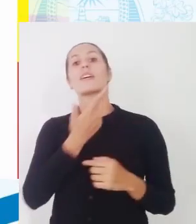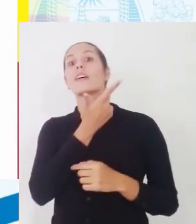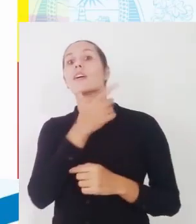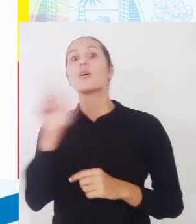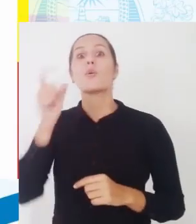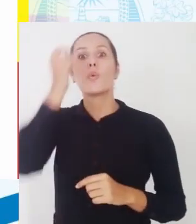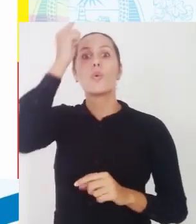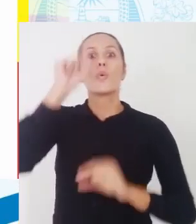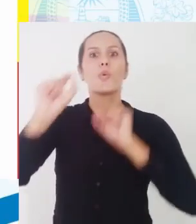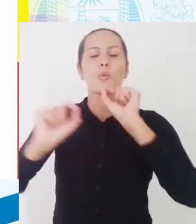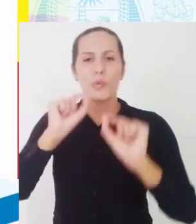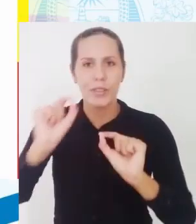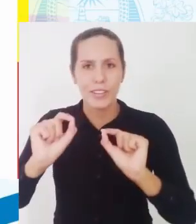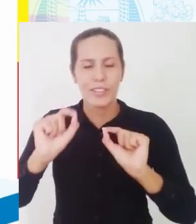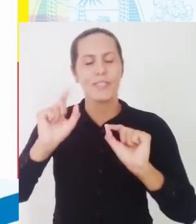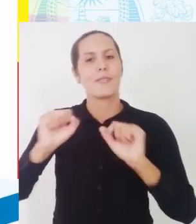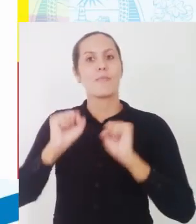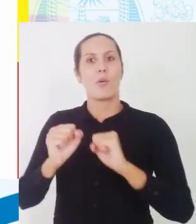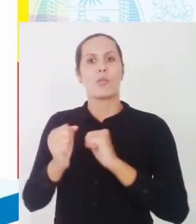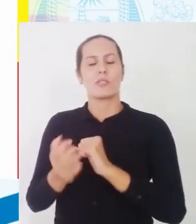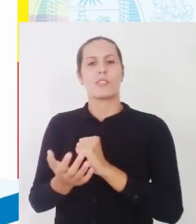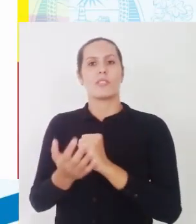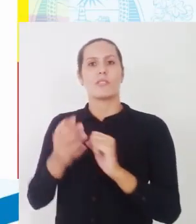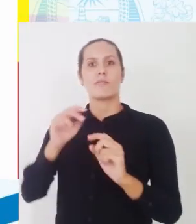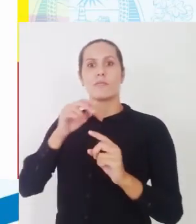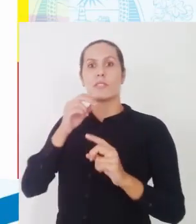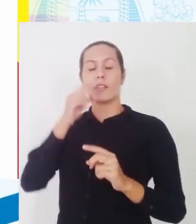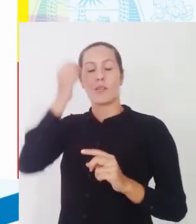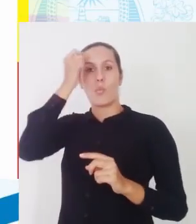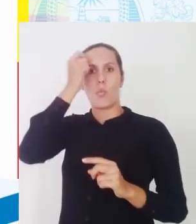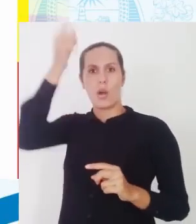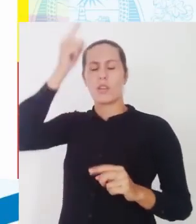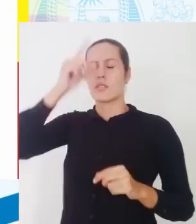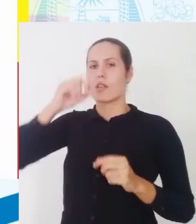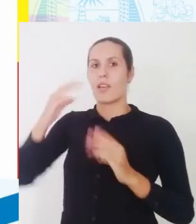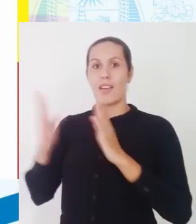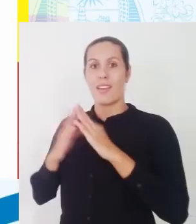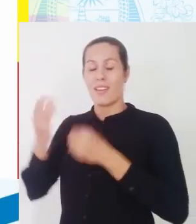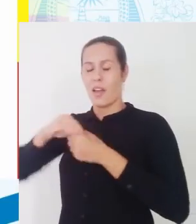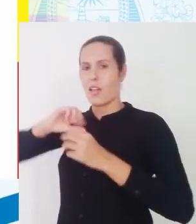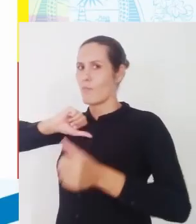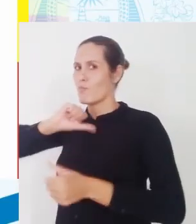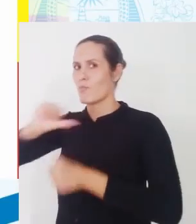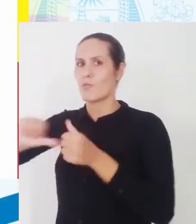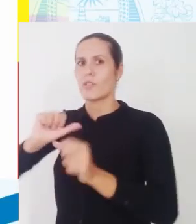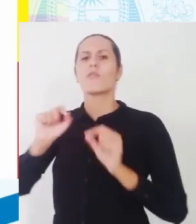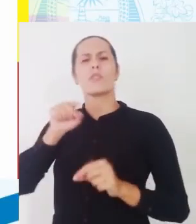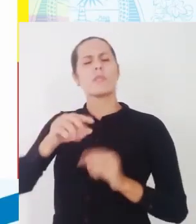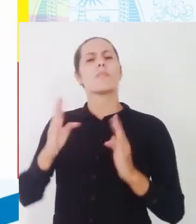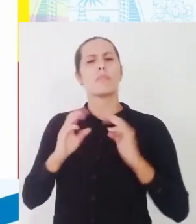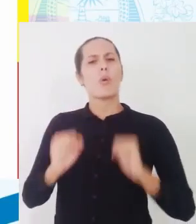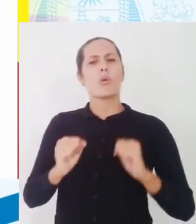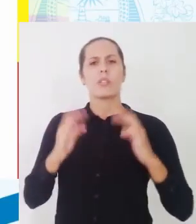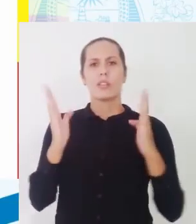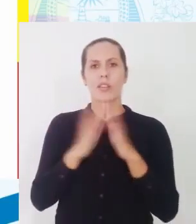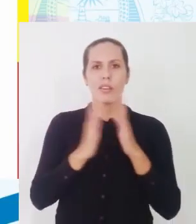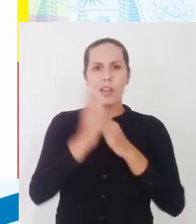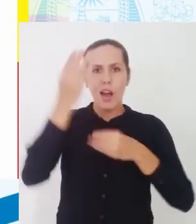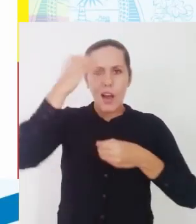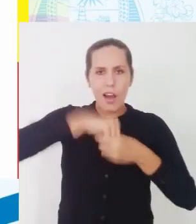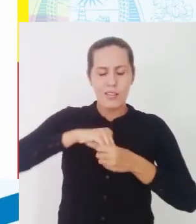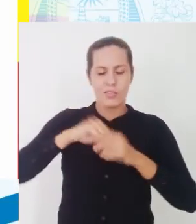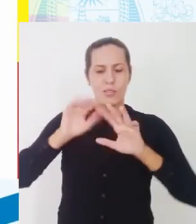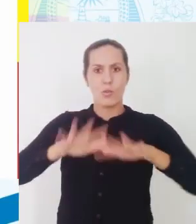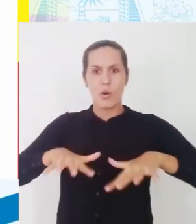tem outra ideia também que vai mudar a sua rotina em casa. Você pode promover uma assembleia em